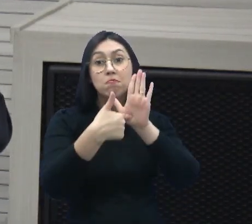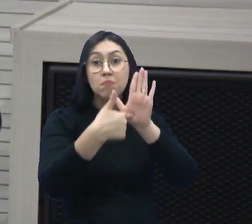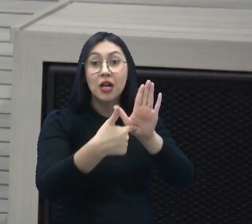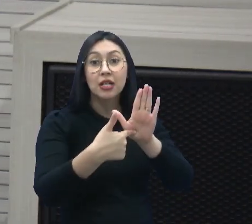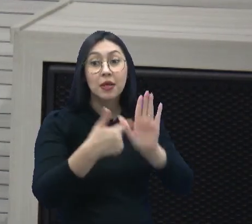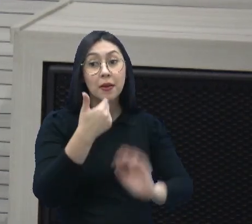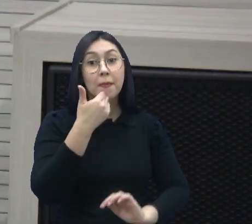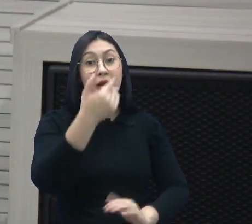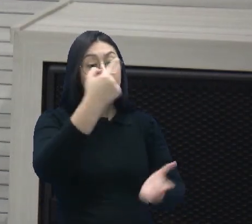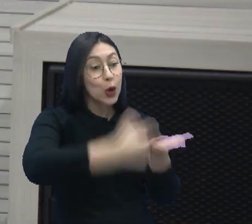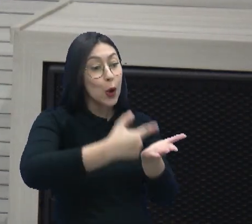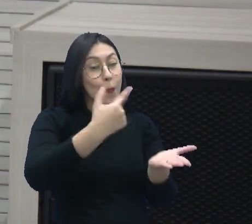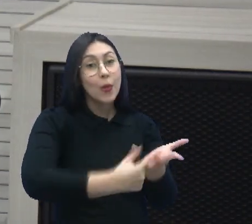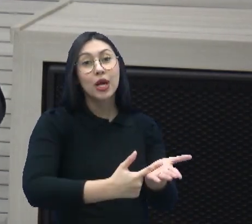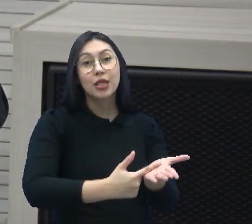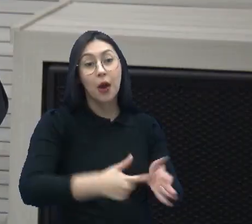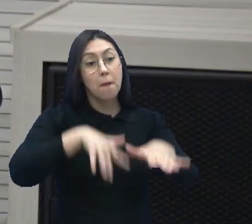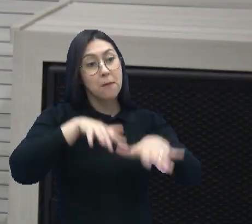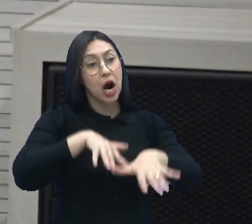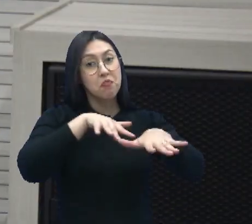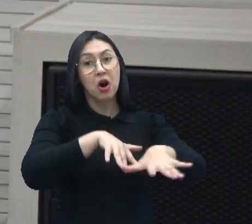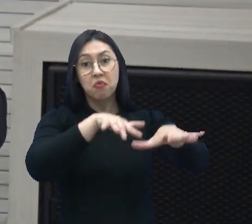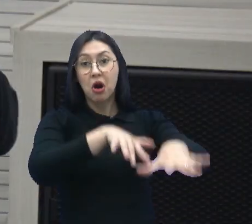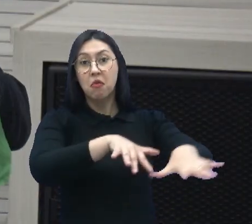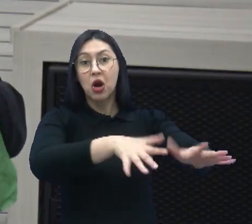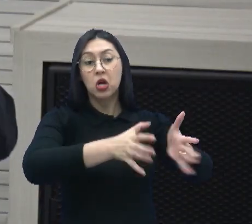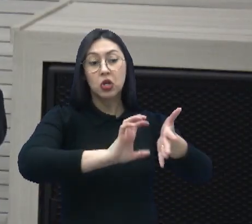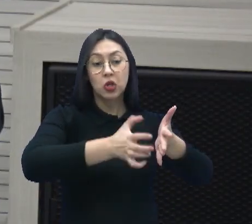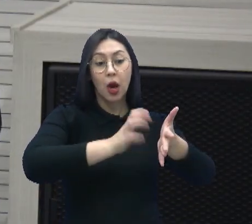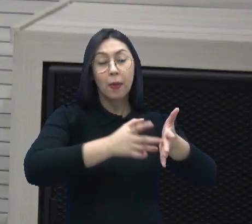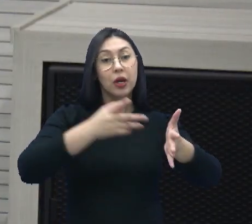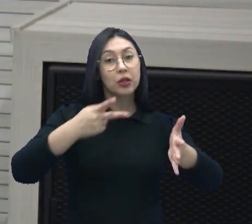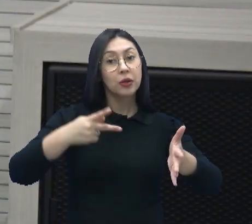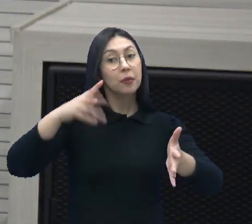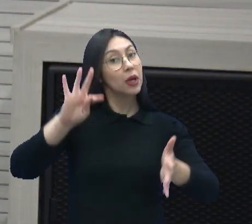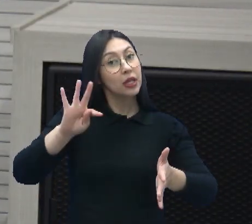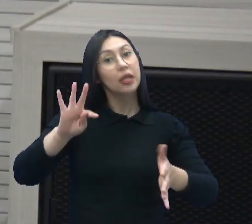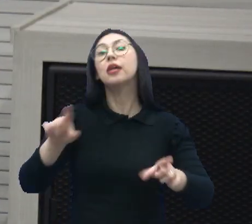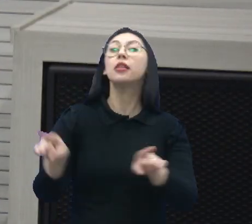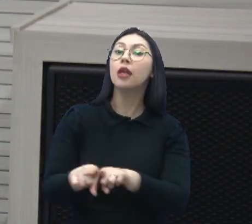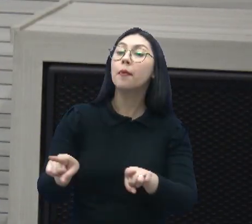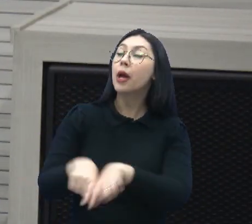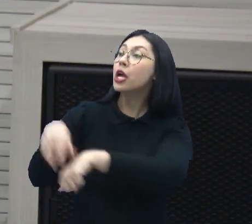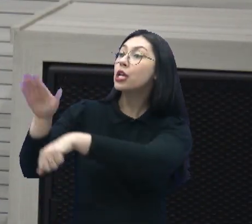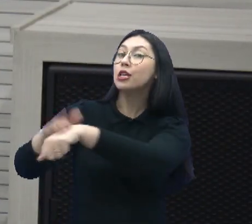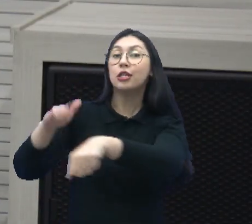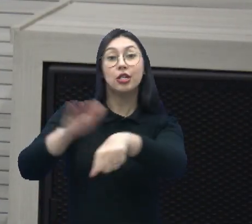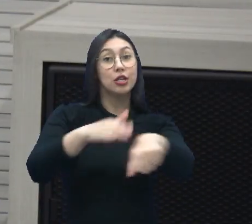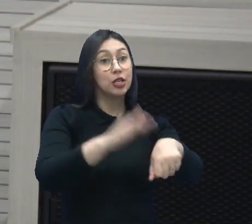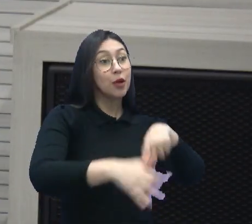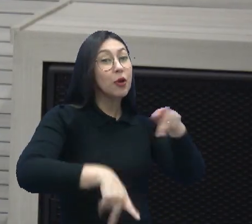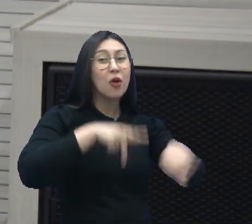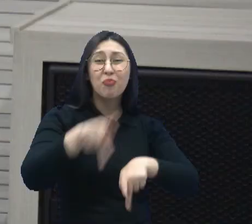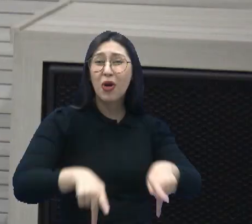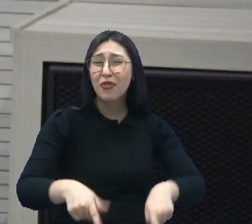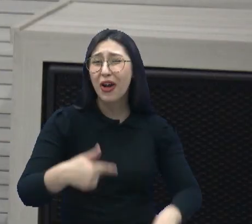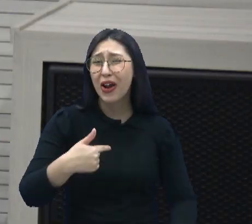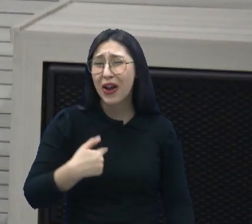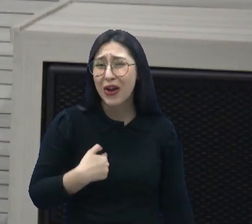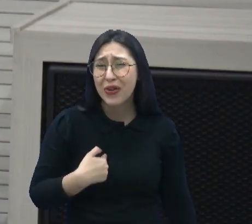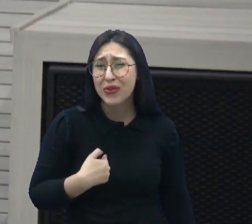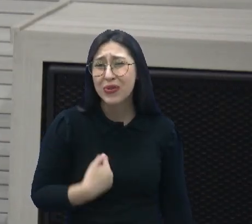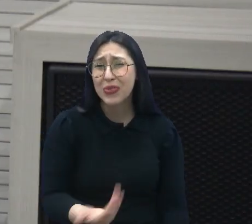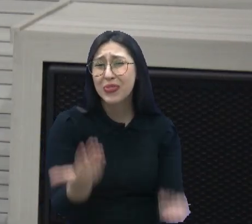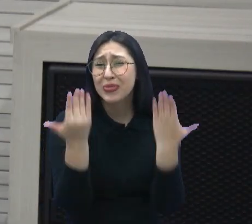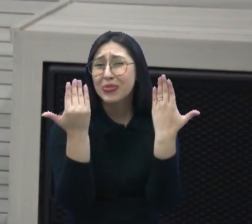José, leve um trio elétrico para as ruas com a bandeira do PT e leve o povo para as ruas. Eu duvido se o PT